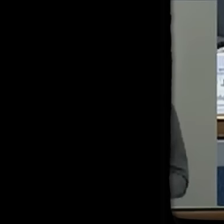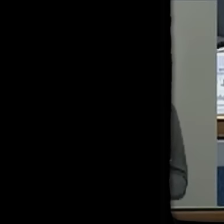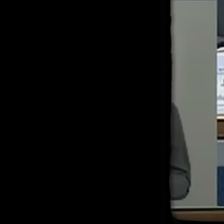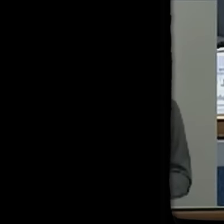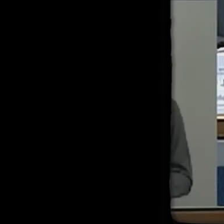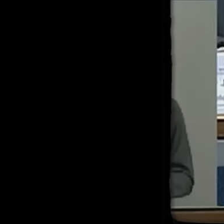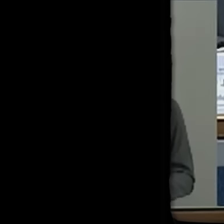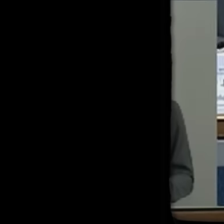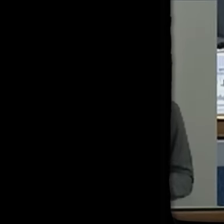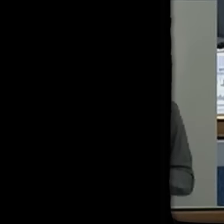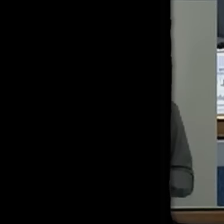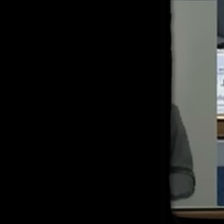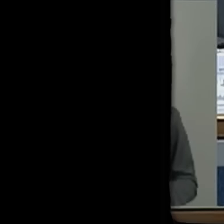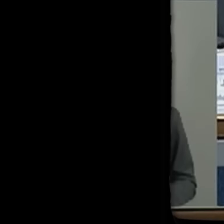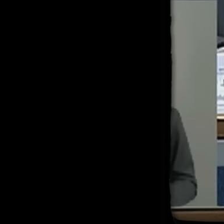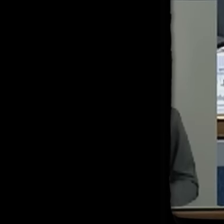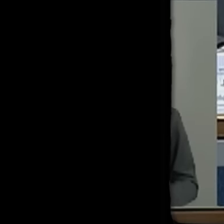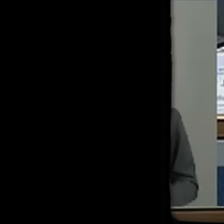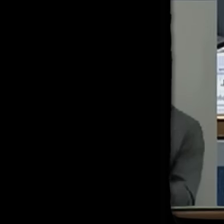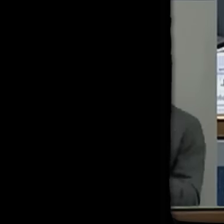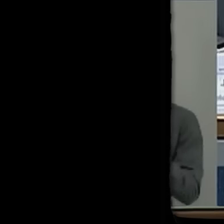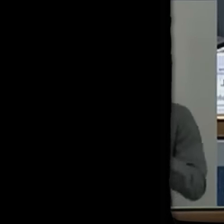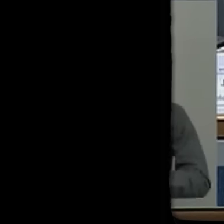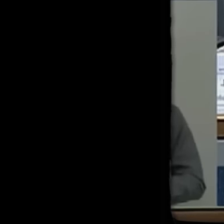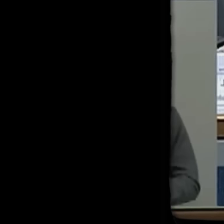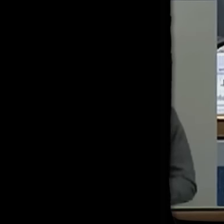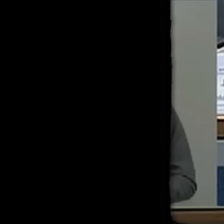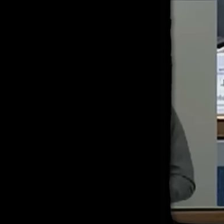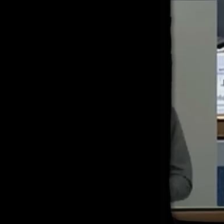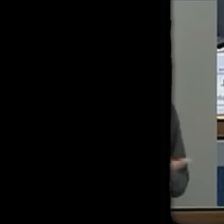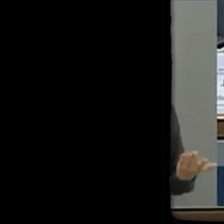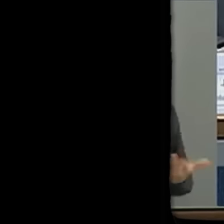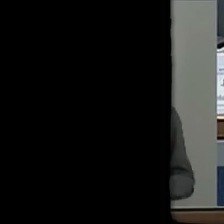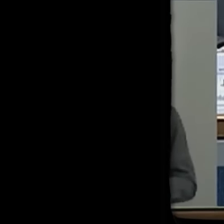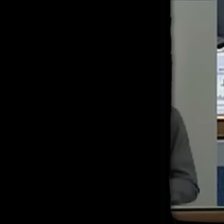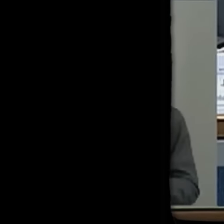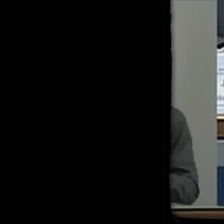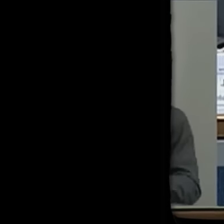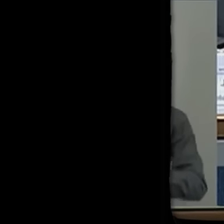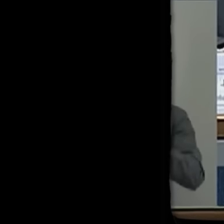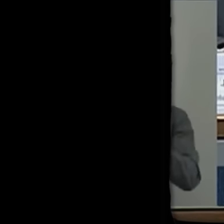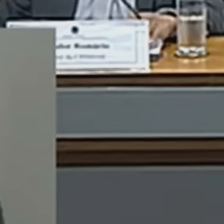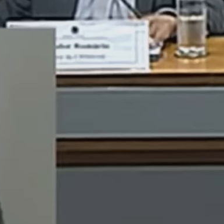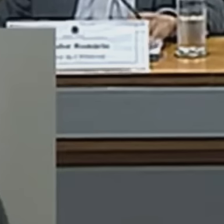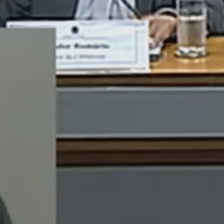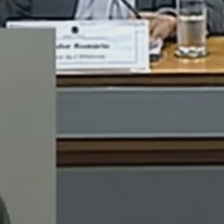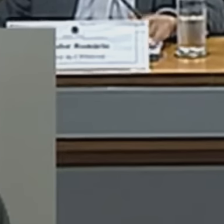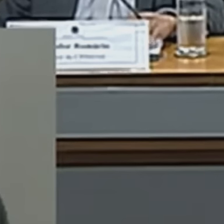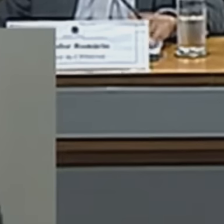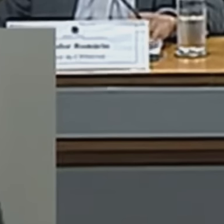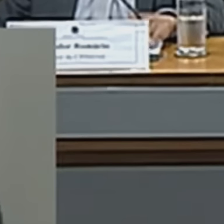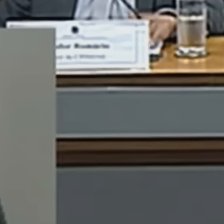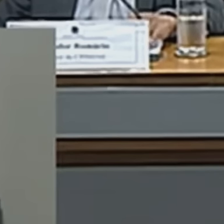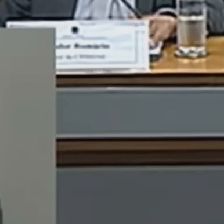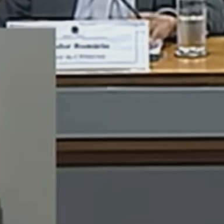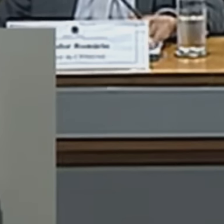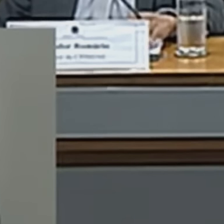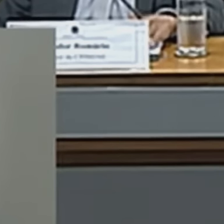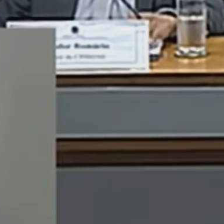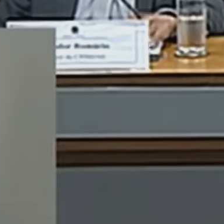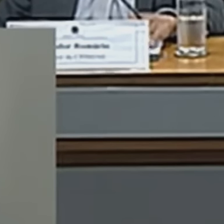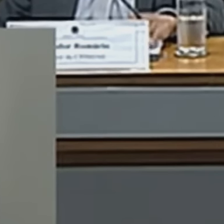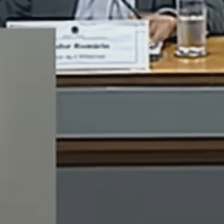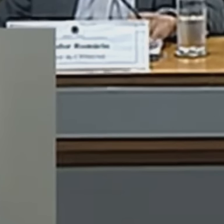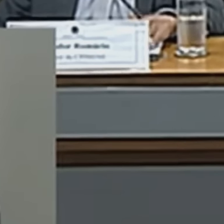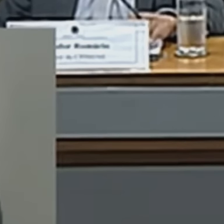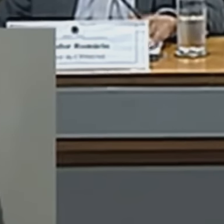Por orientação dos meus advogados, permanecerei em silêncio. O senhor acha que essa é a melhor forma do senhor defender o seu sobrinho? O caso Paquetá está no